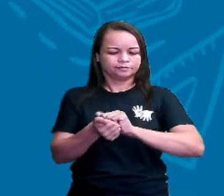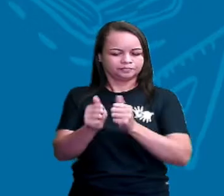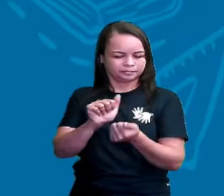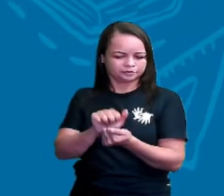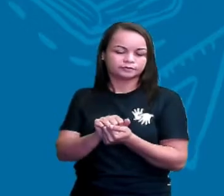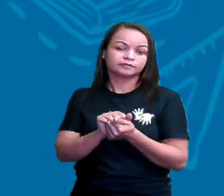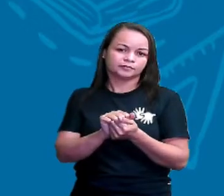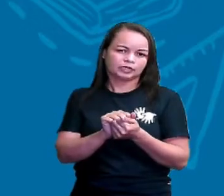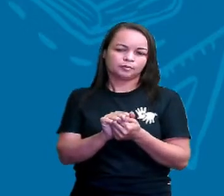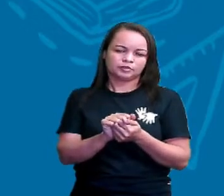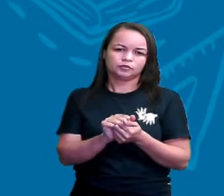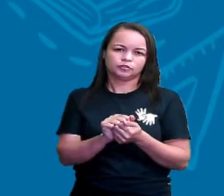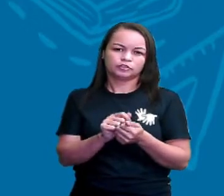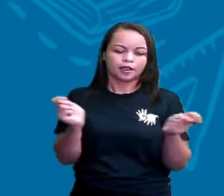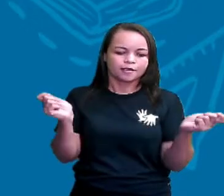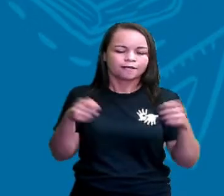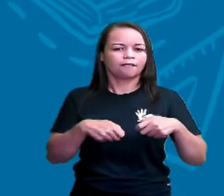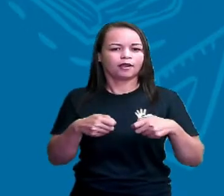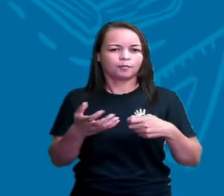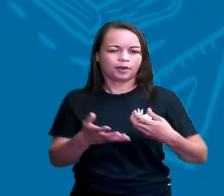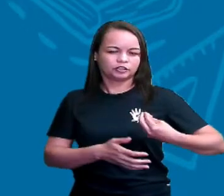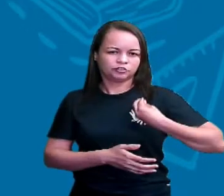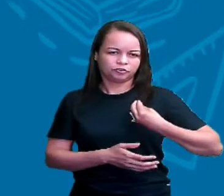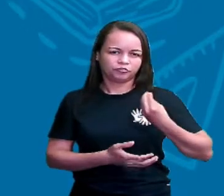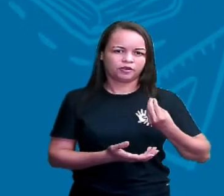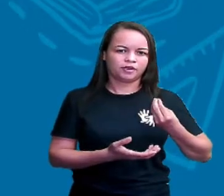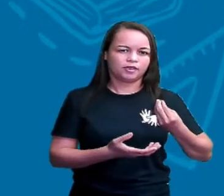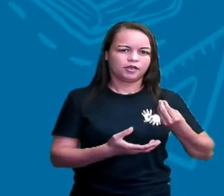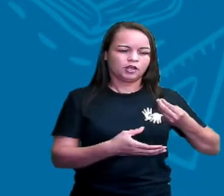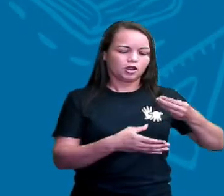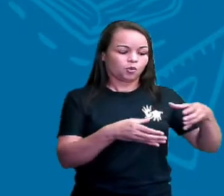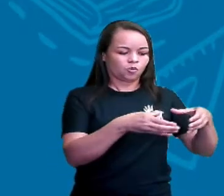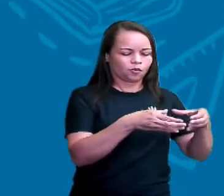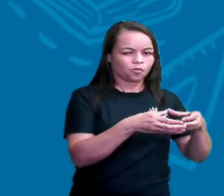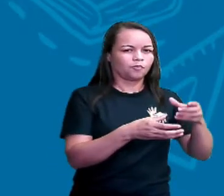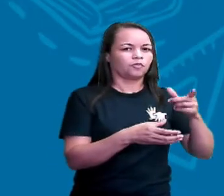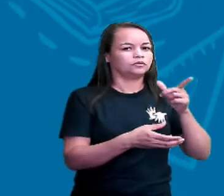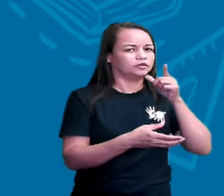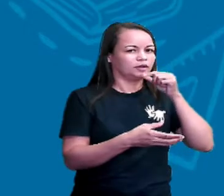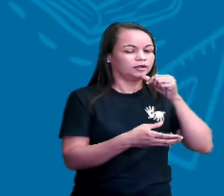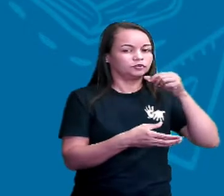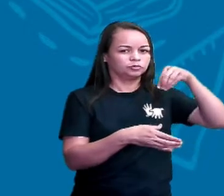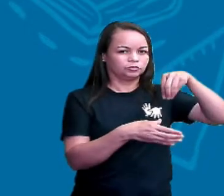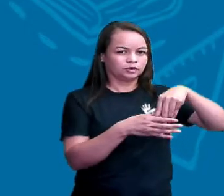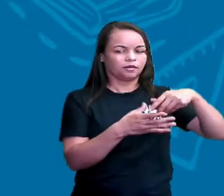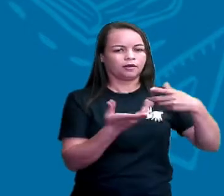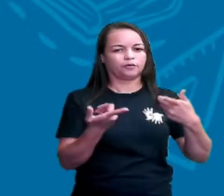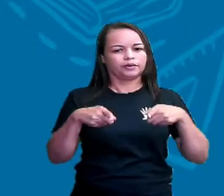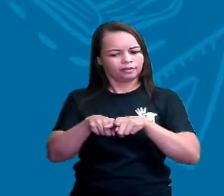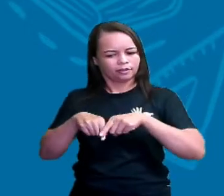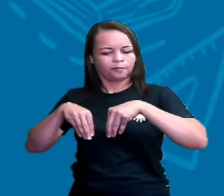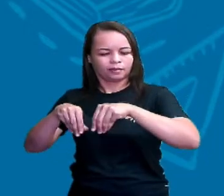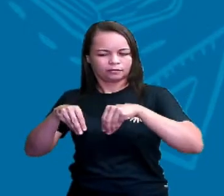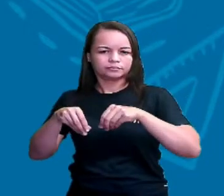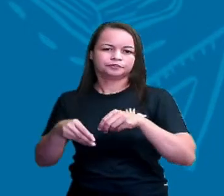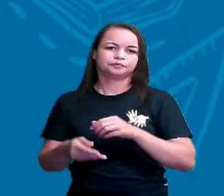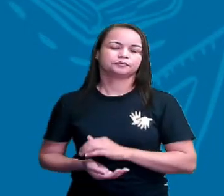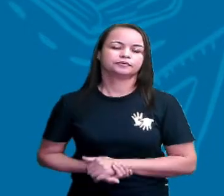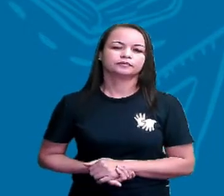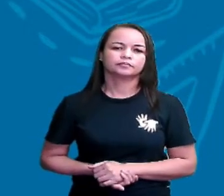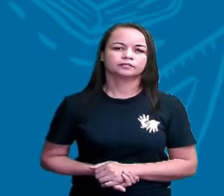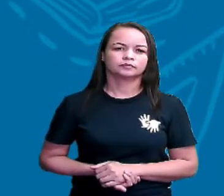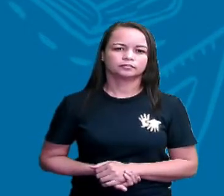que tornam capazes de viverem tanto na água quanto no solo, tá certo?